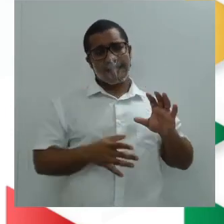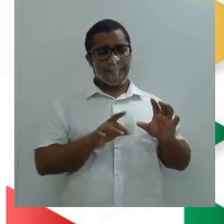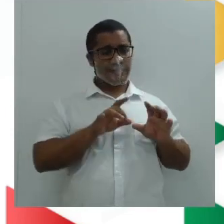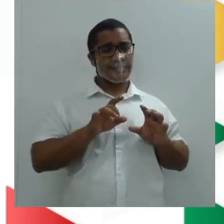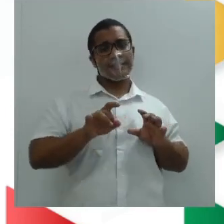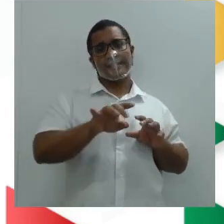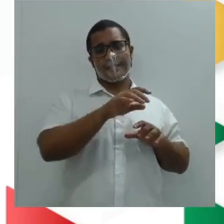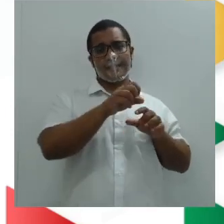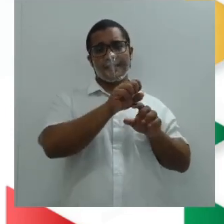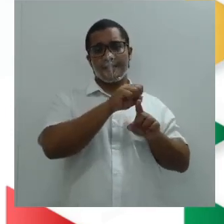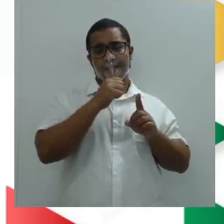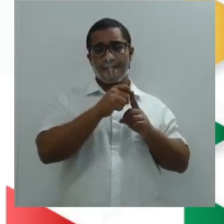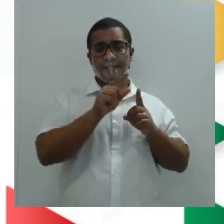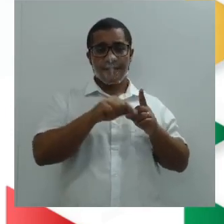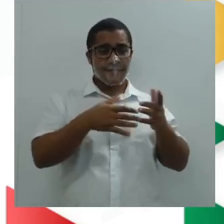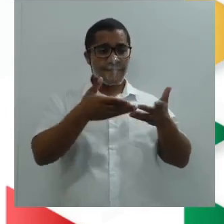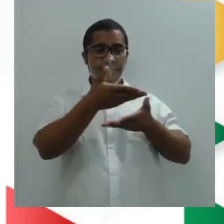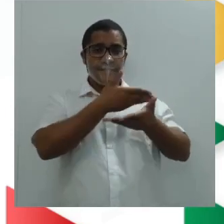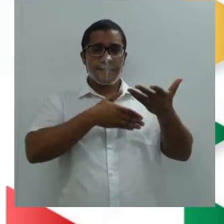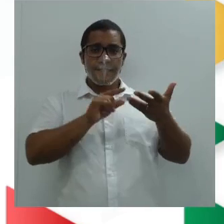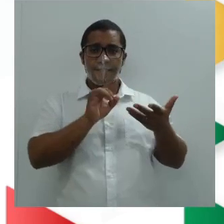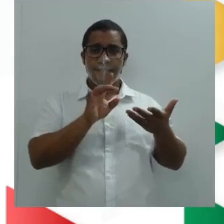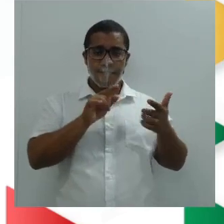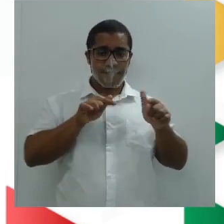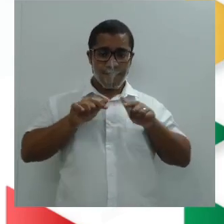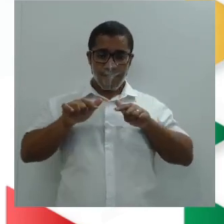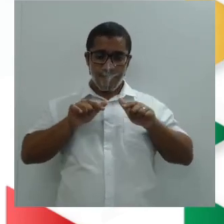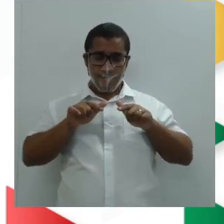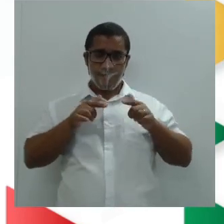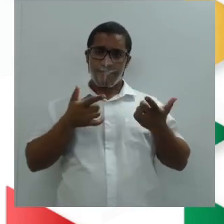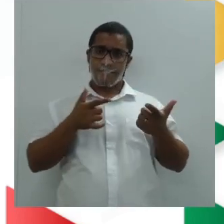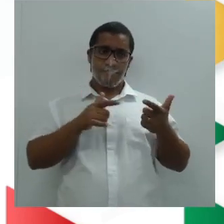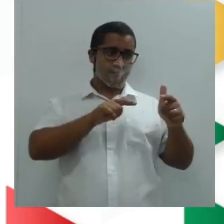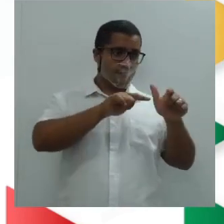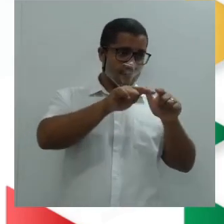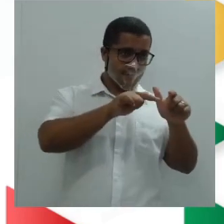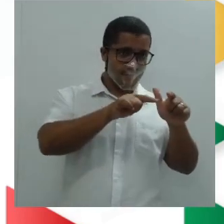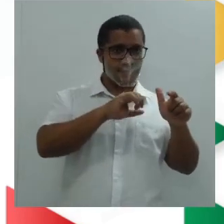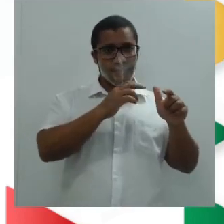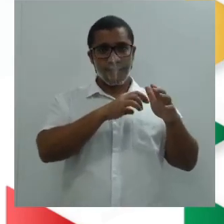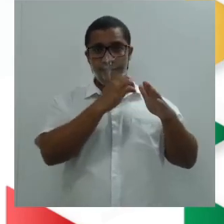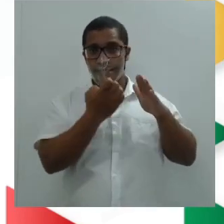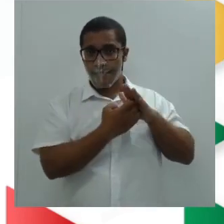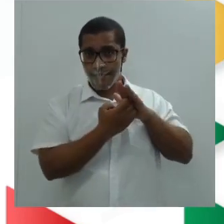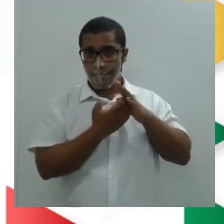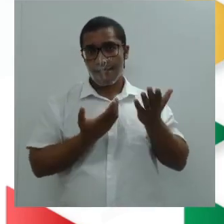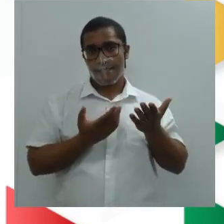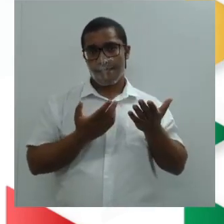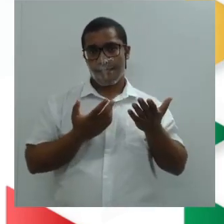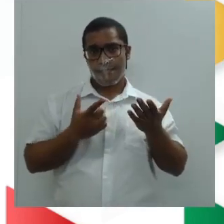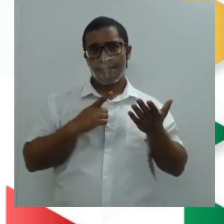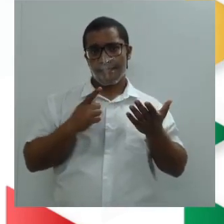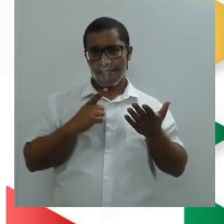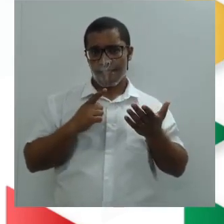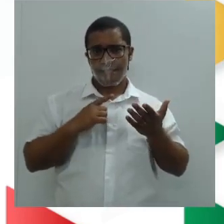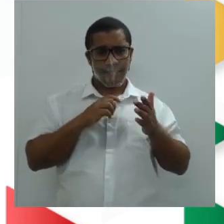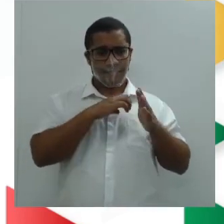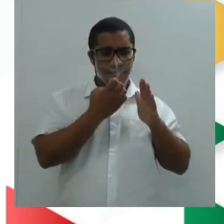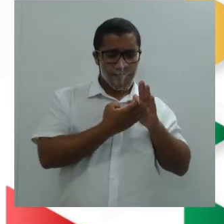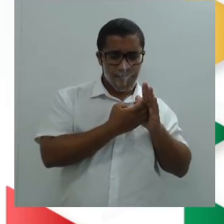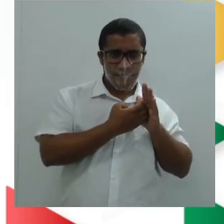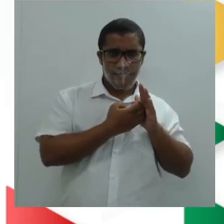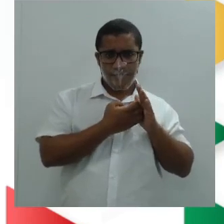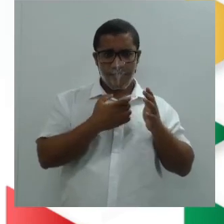São interações entre os colegas de trabalho, de um emprego com a empresa, interações entre empresas. Ou